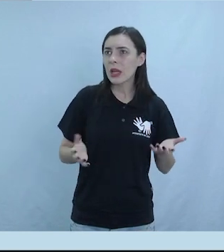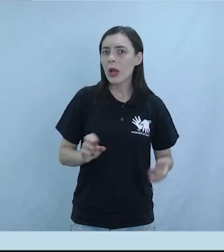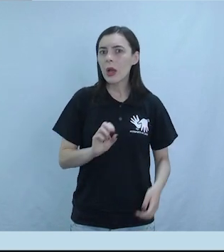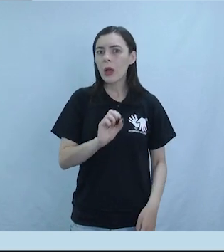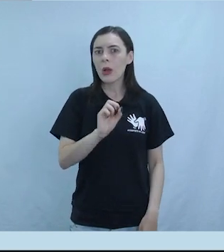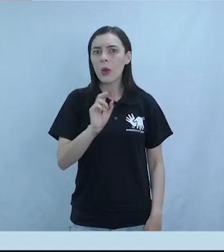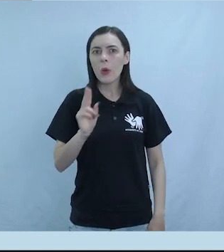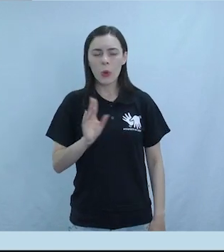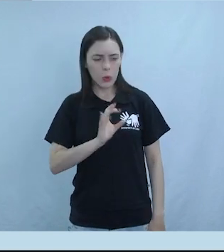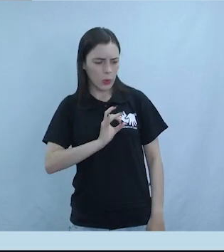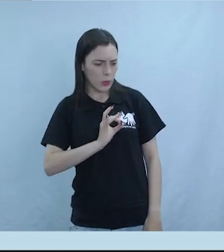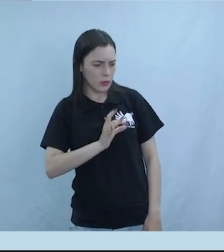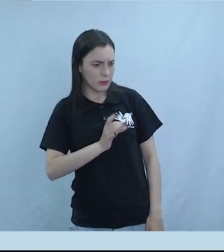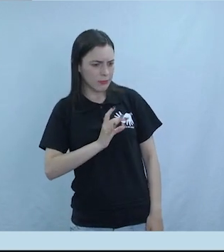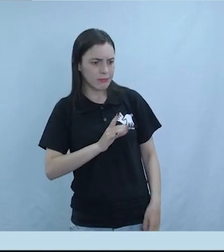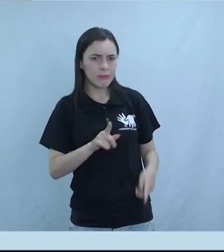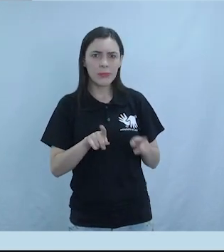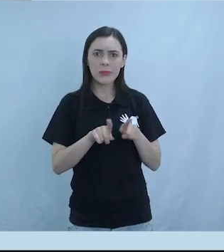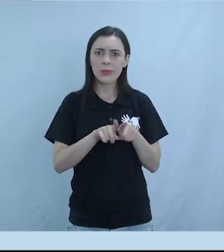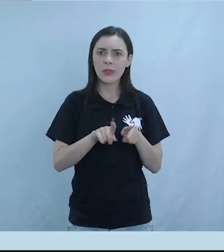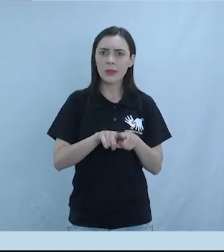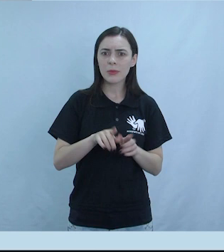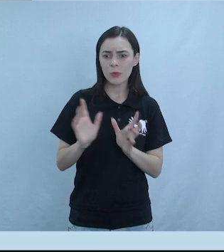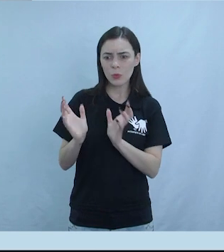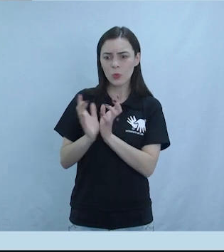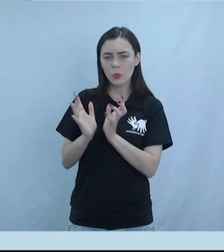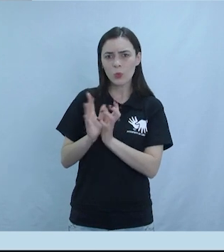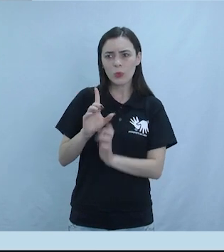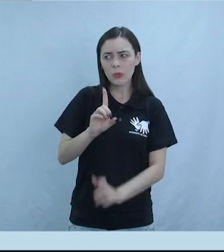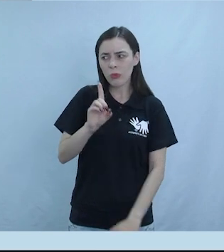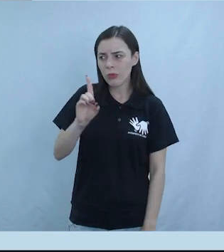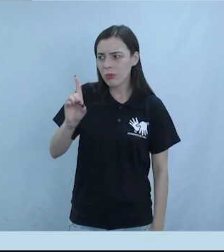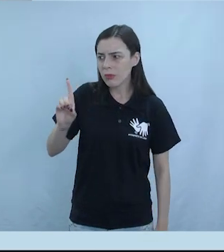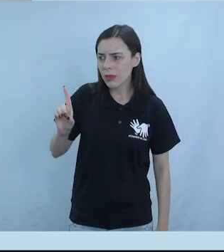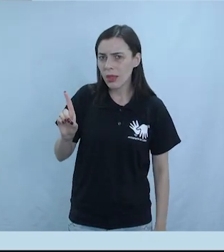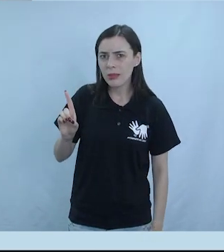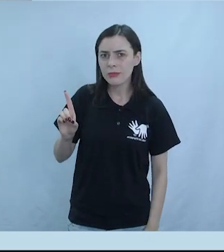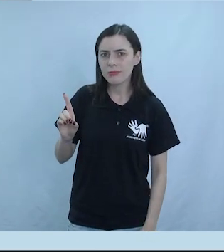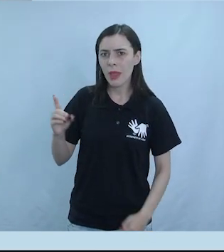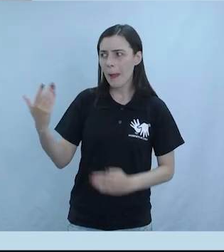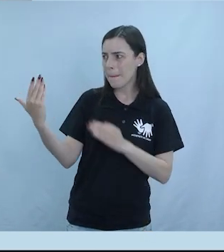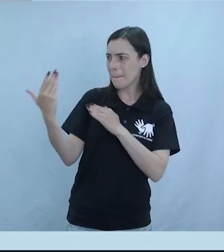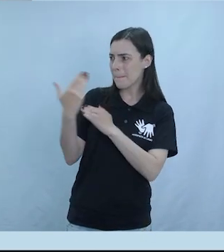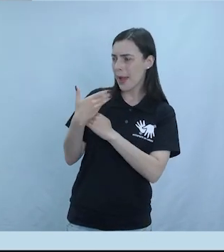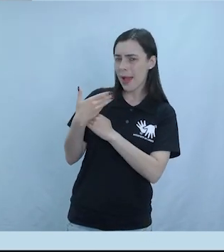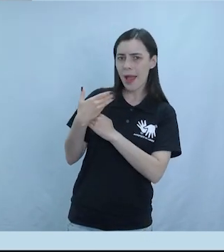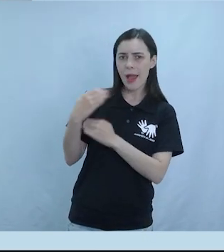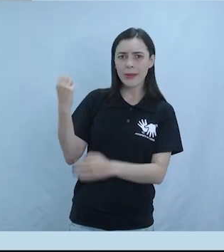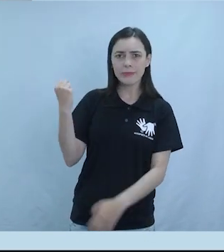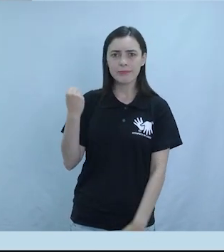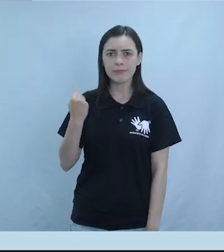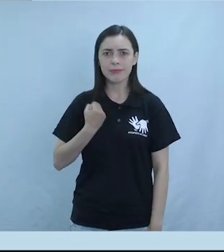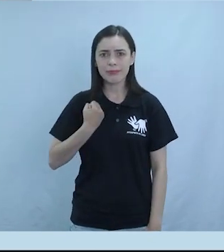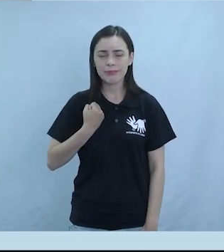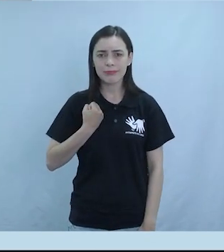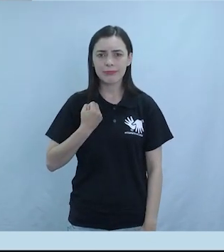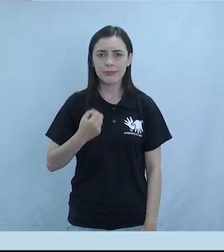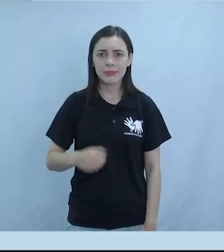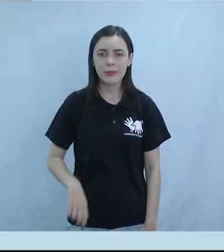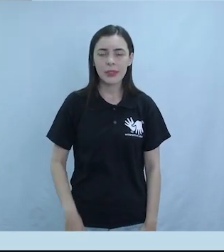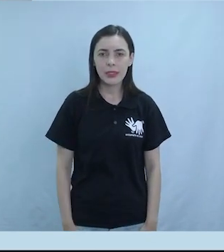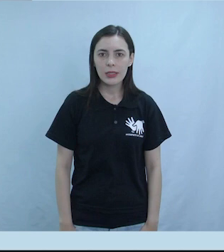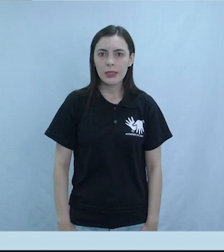deles. Medo de que os destros viessem atacá-los na